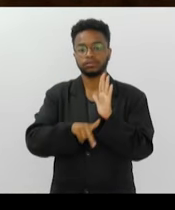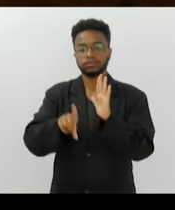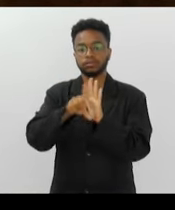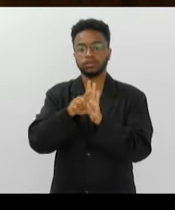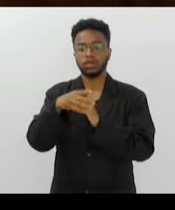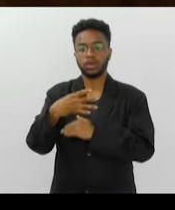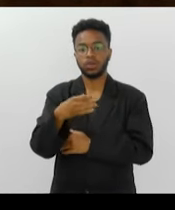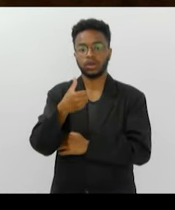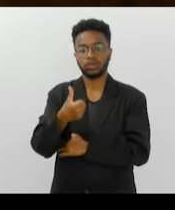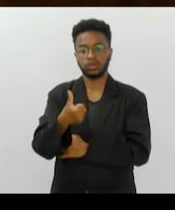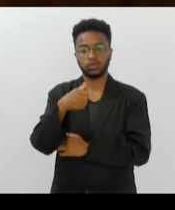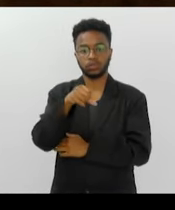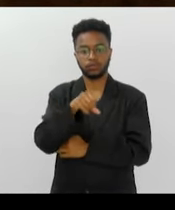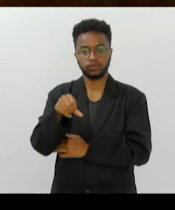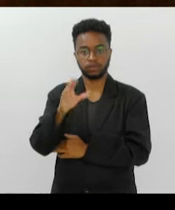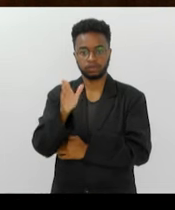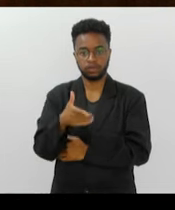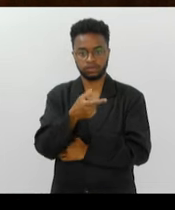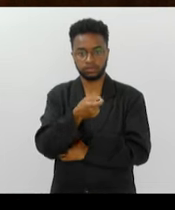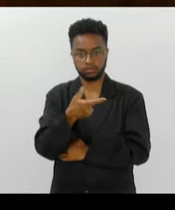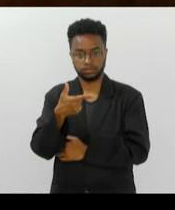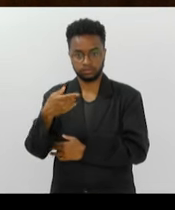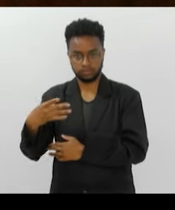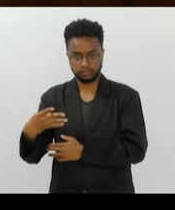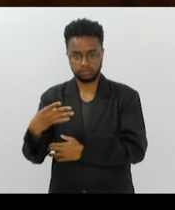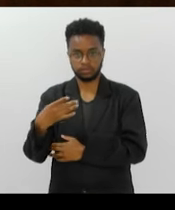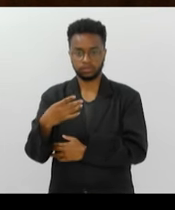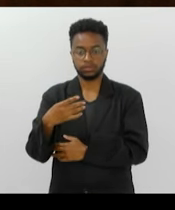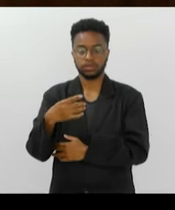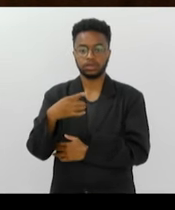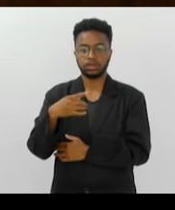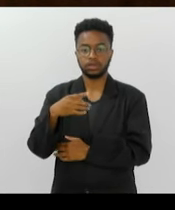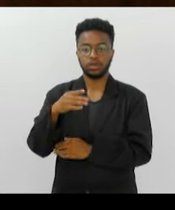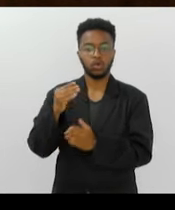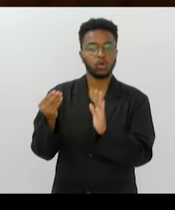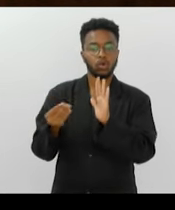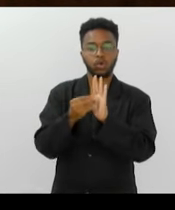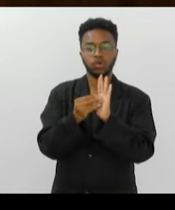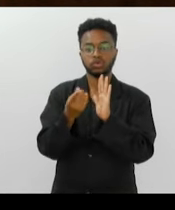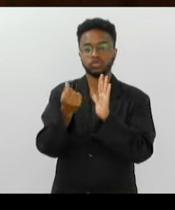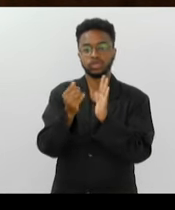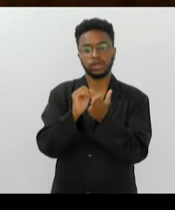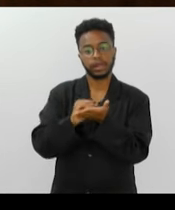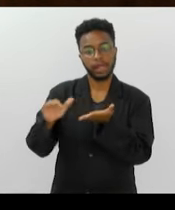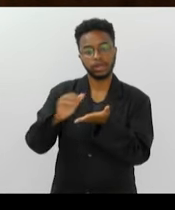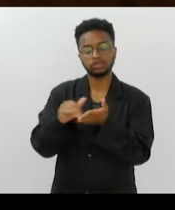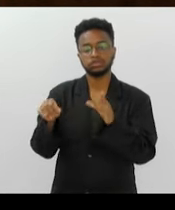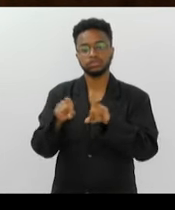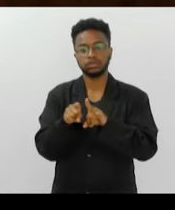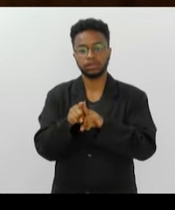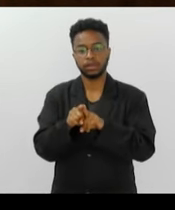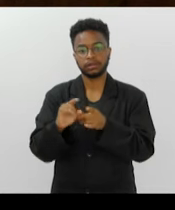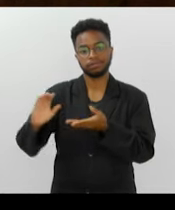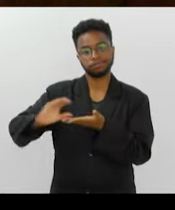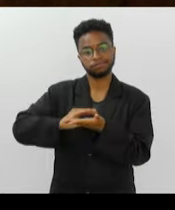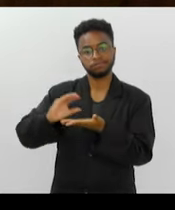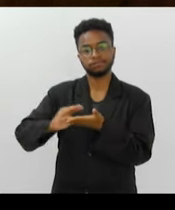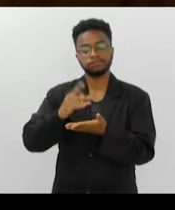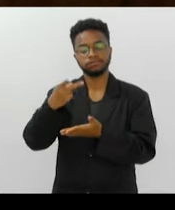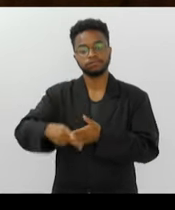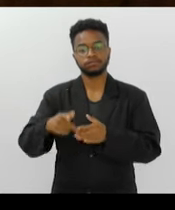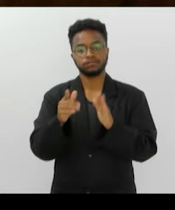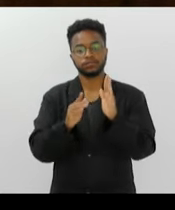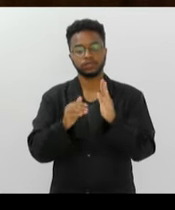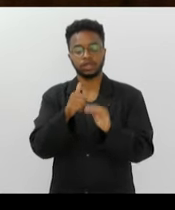4199 de 24 que estima a receita e fixa despesa do Estado do Rio de Janeiro para o exercício de